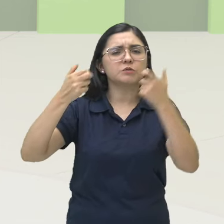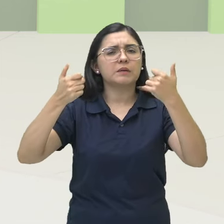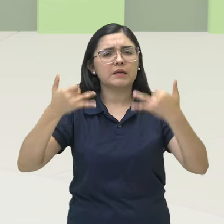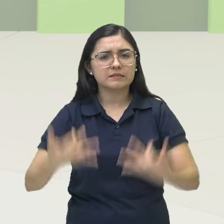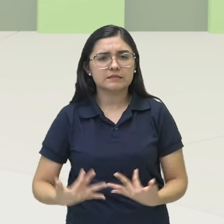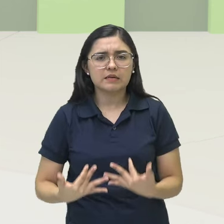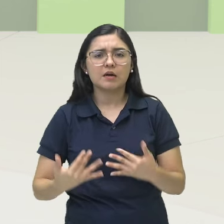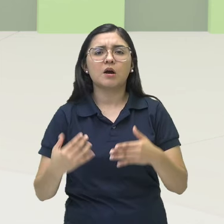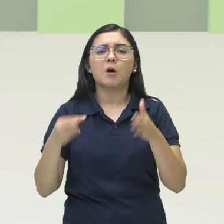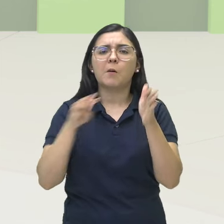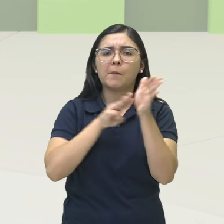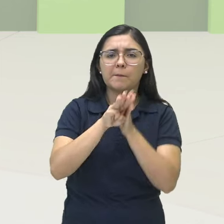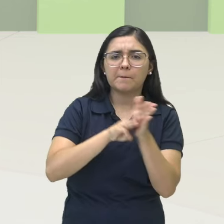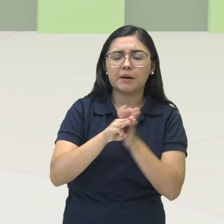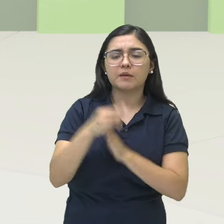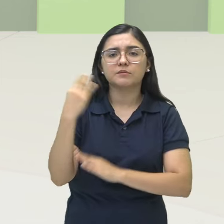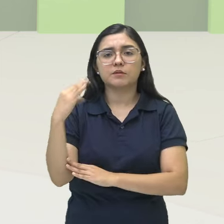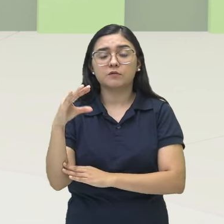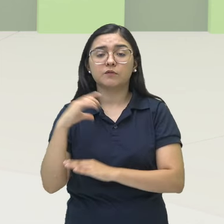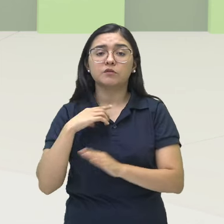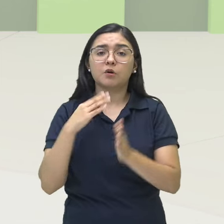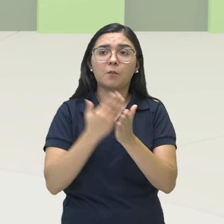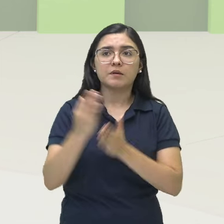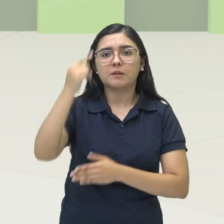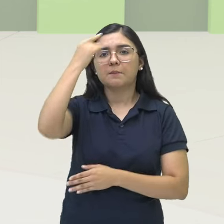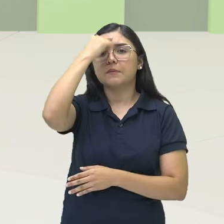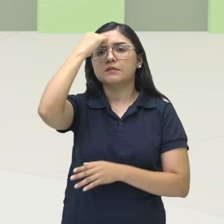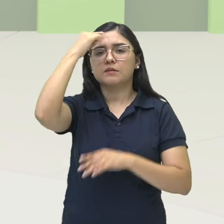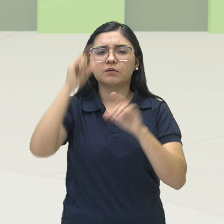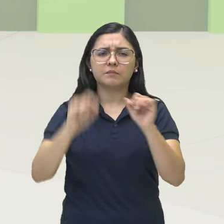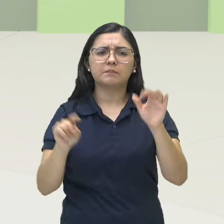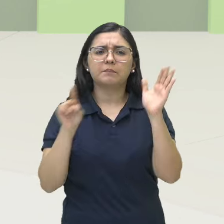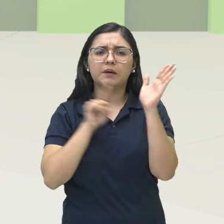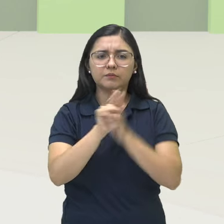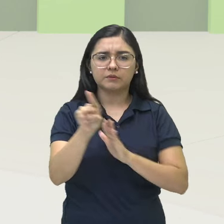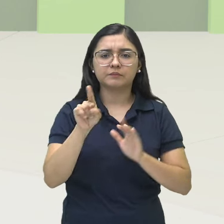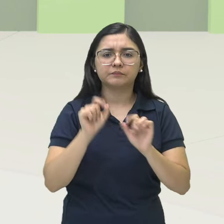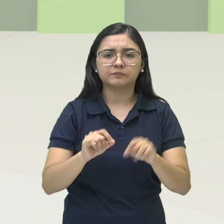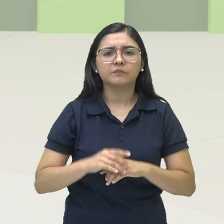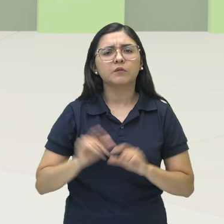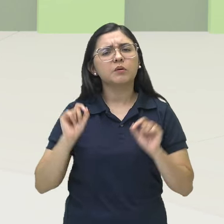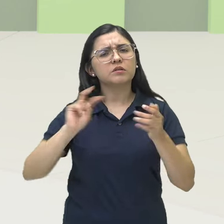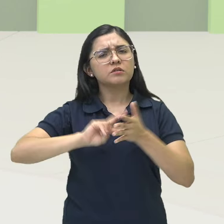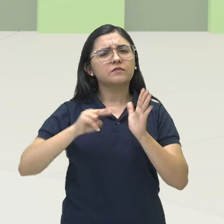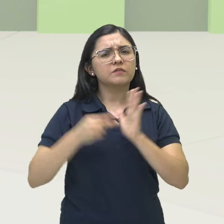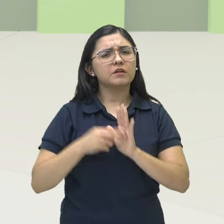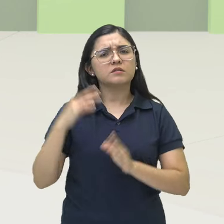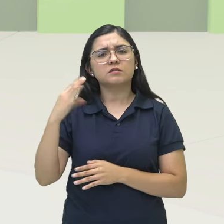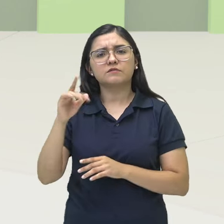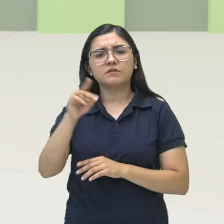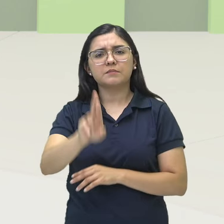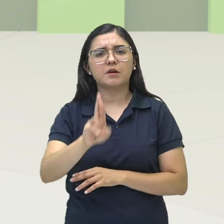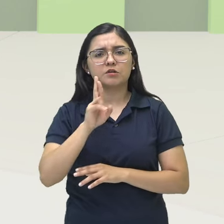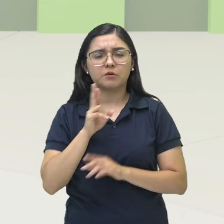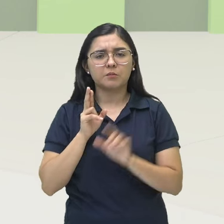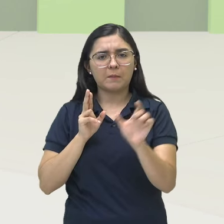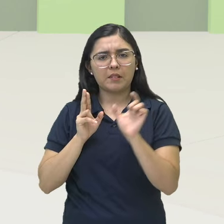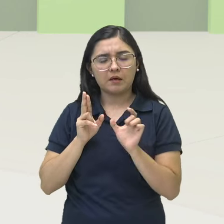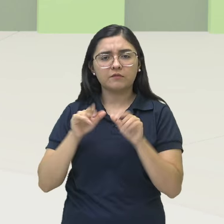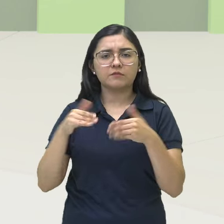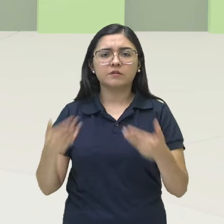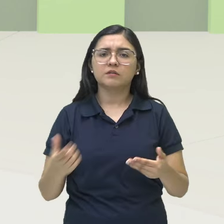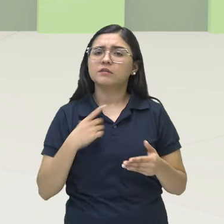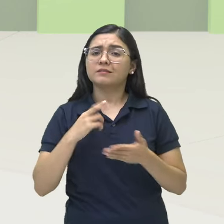explicação, método científico. Quando a gente começa a pensar, perguntar para você o que é ciência, você me responder com uma palavra,